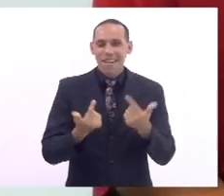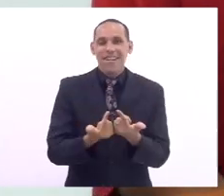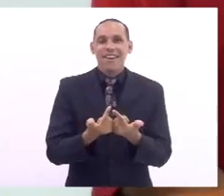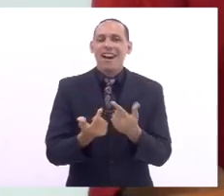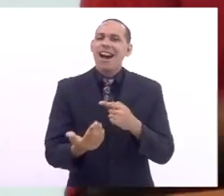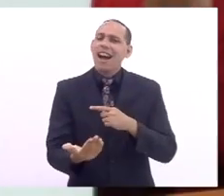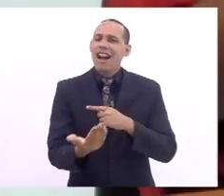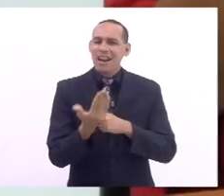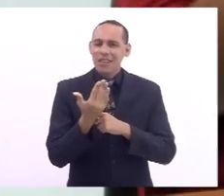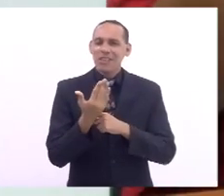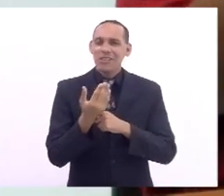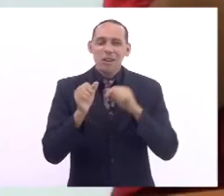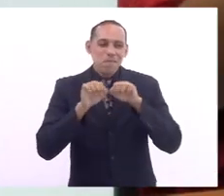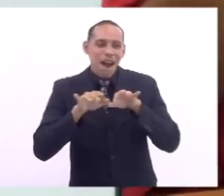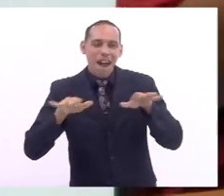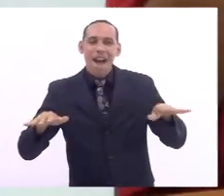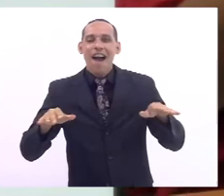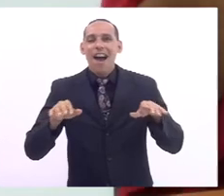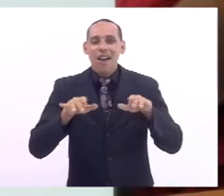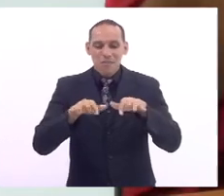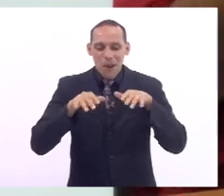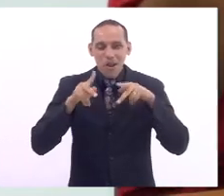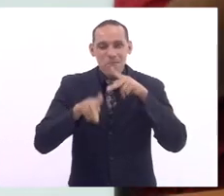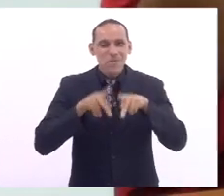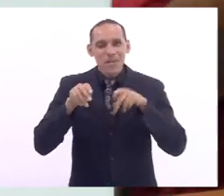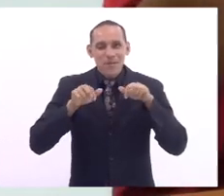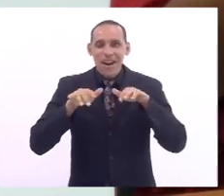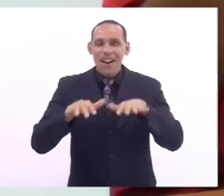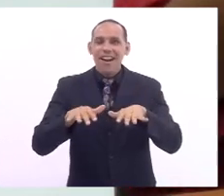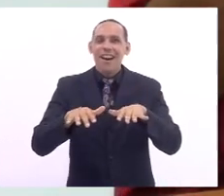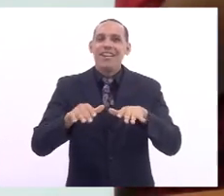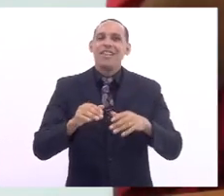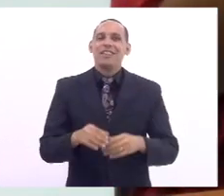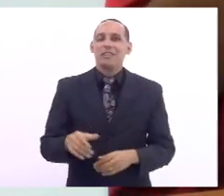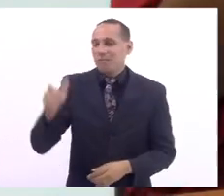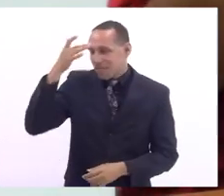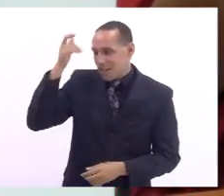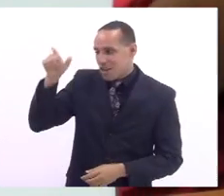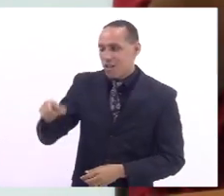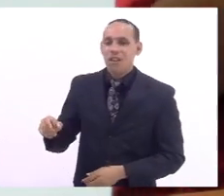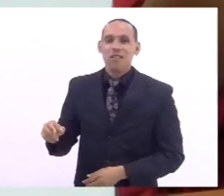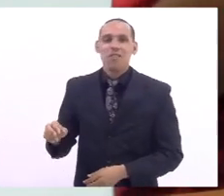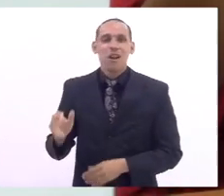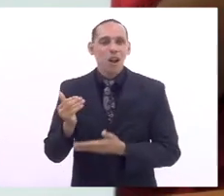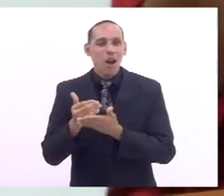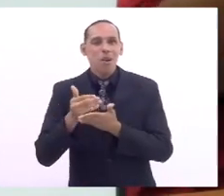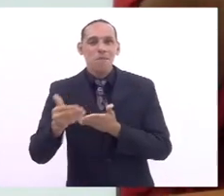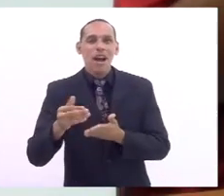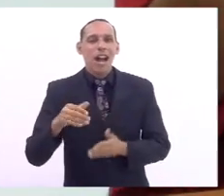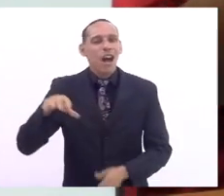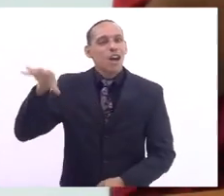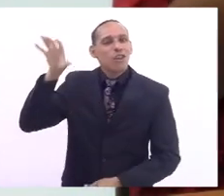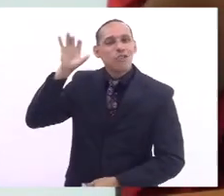que os ajuda a viabilizar esta audiência cerimonial organização